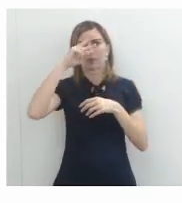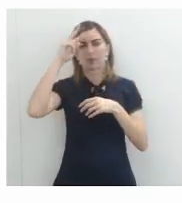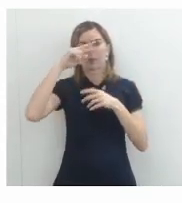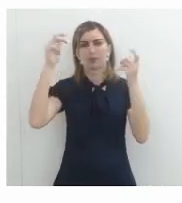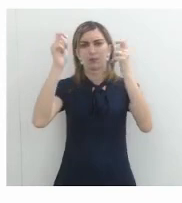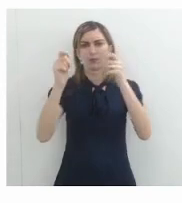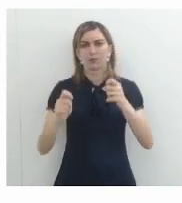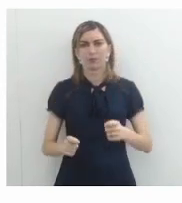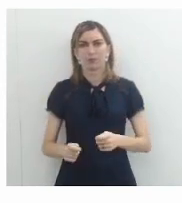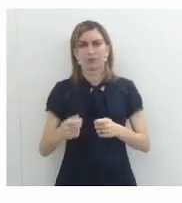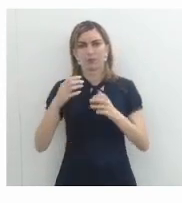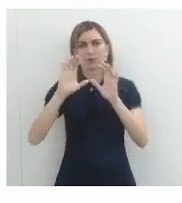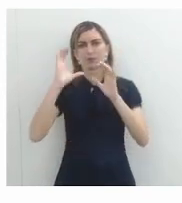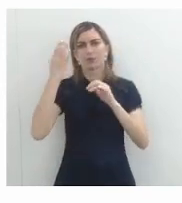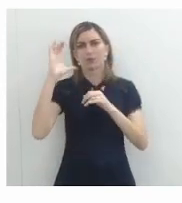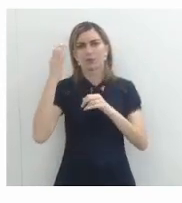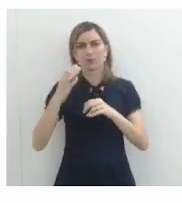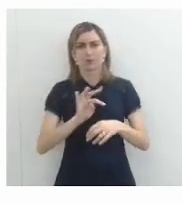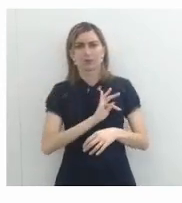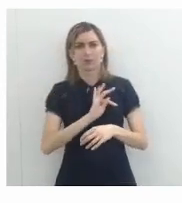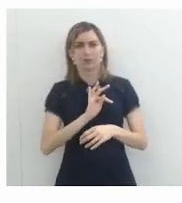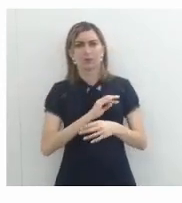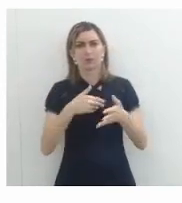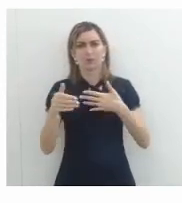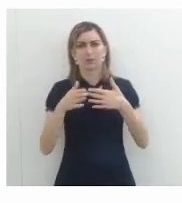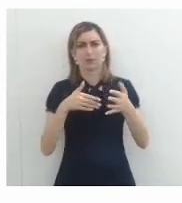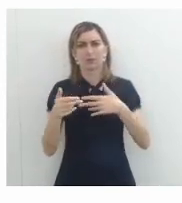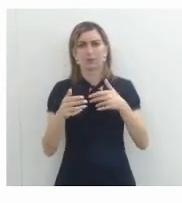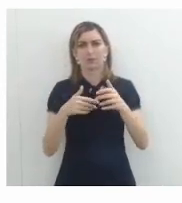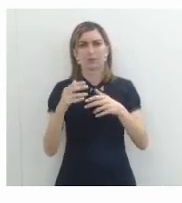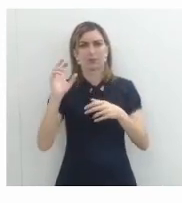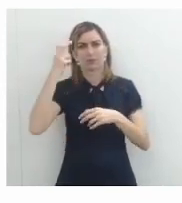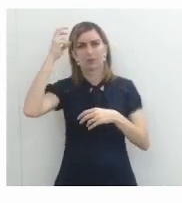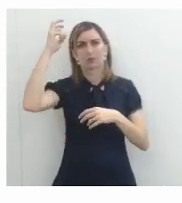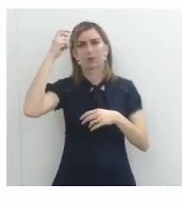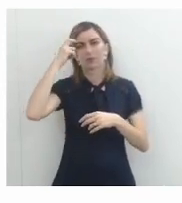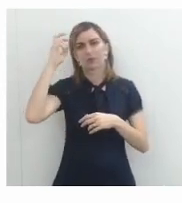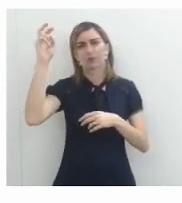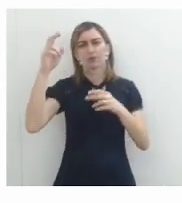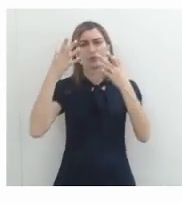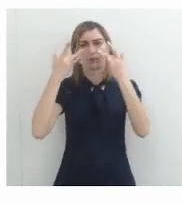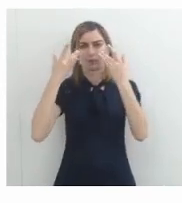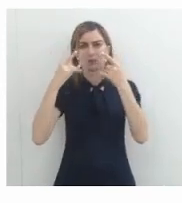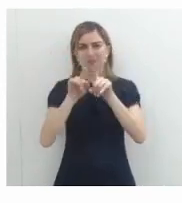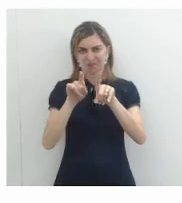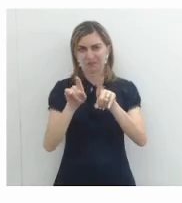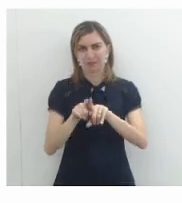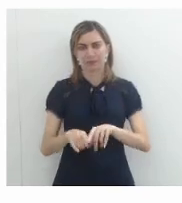artístico, científico, técnico ou de qualquer natureza cultural. O museu também ele vai ter esse fim.